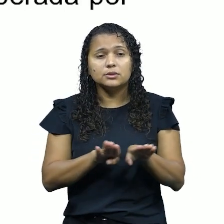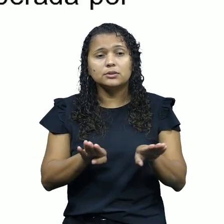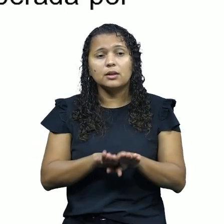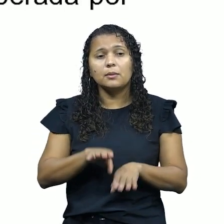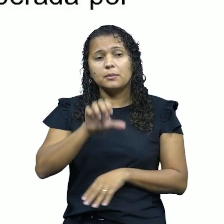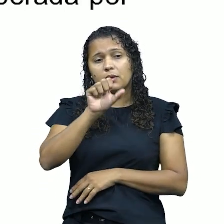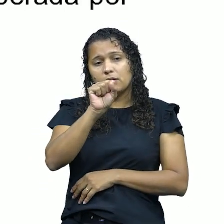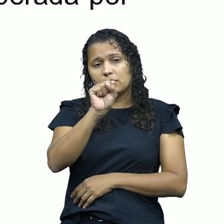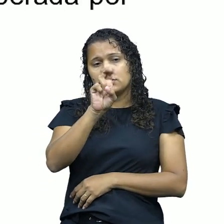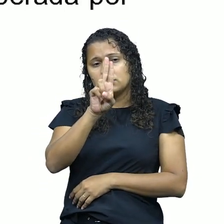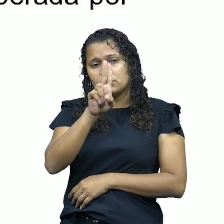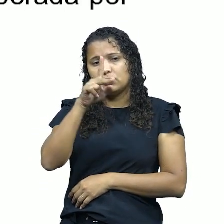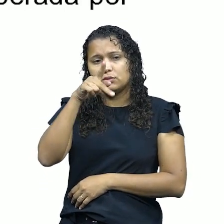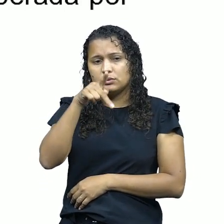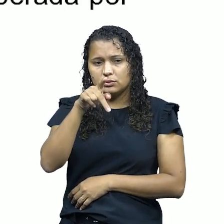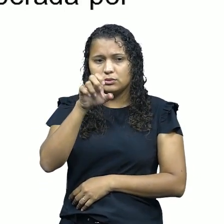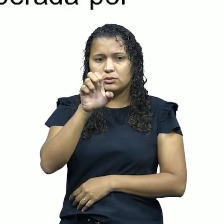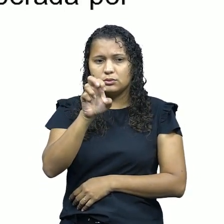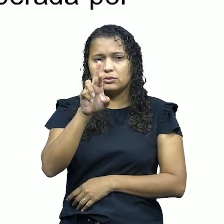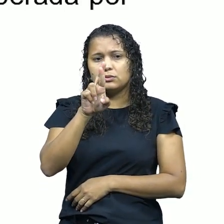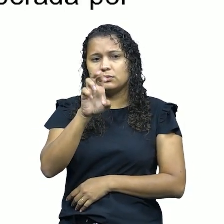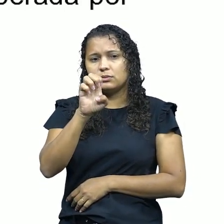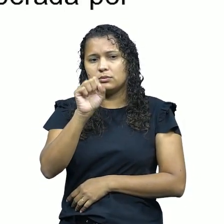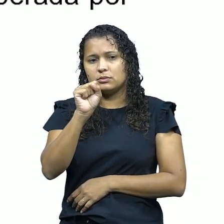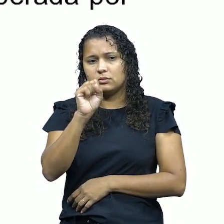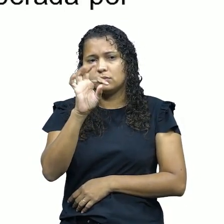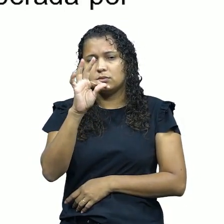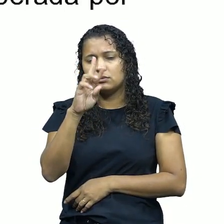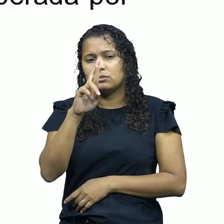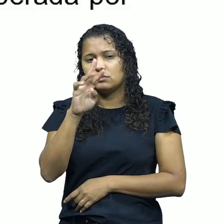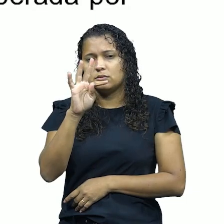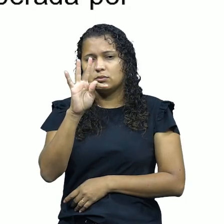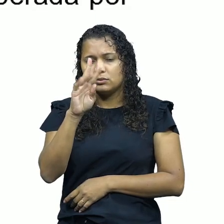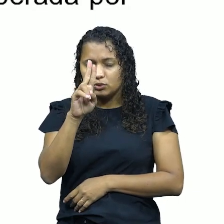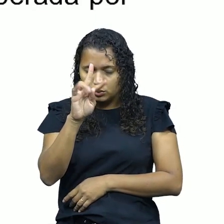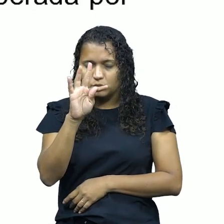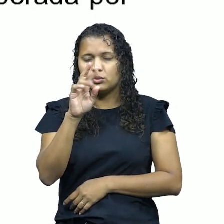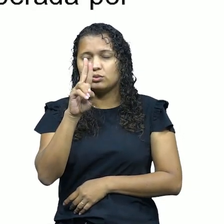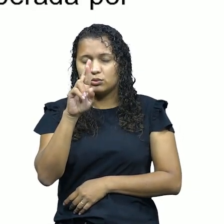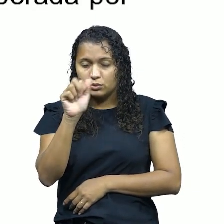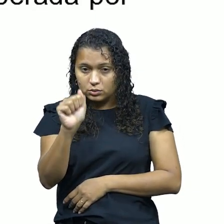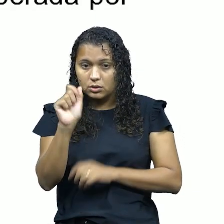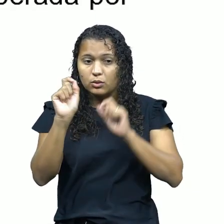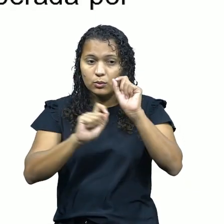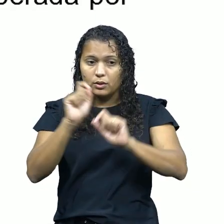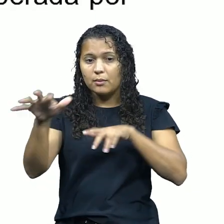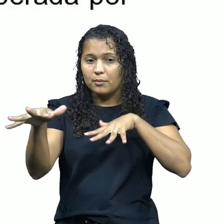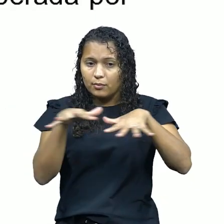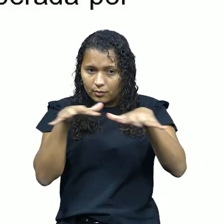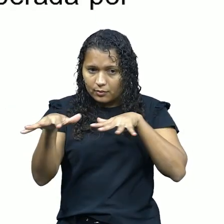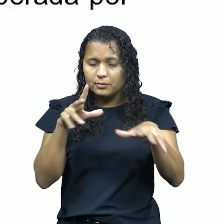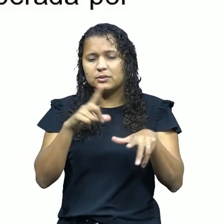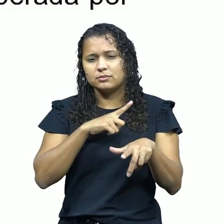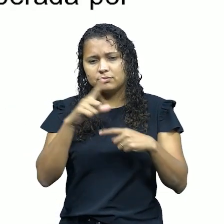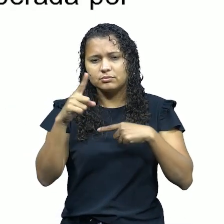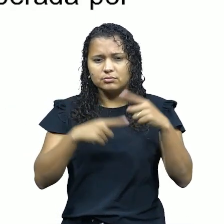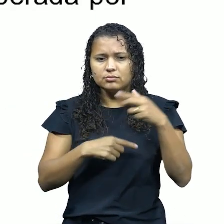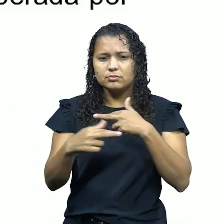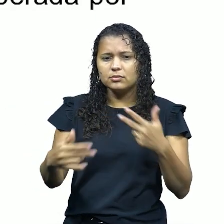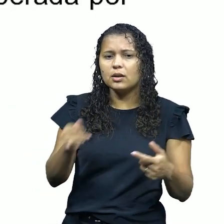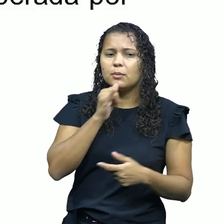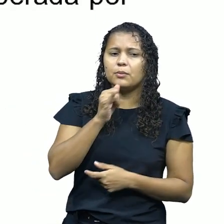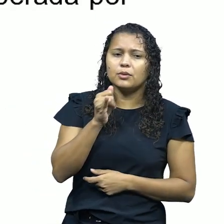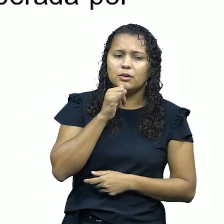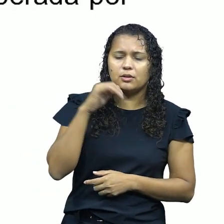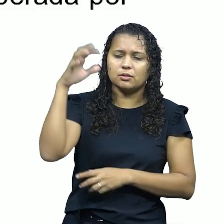E a superestrutura, o que seria a superestrutura? São equipamentos para movimentação e armazenagem de mercadorias,